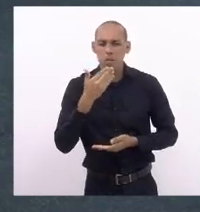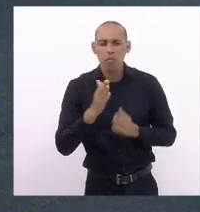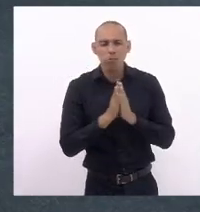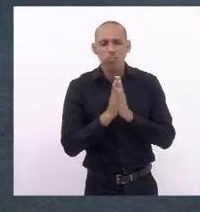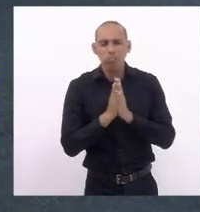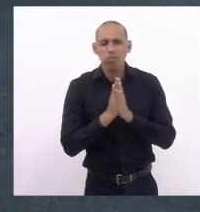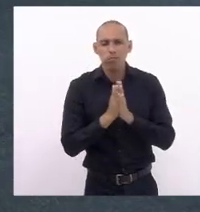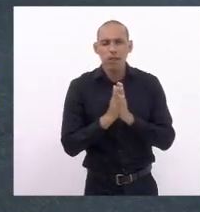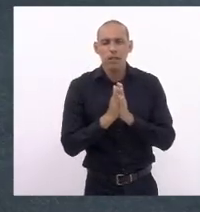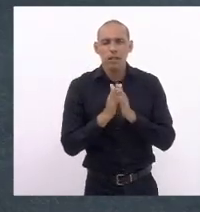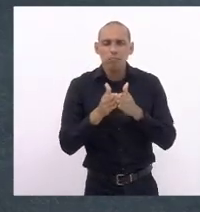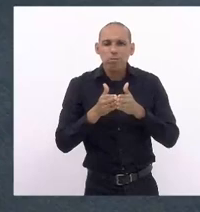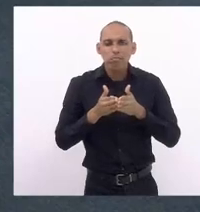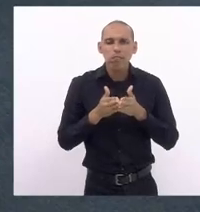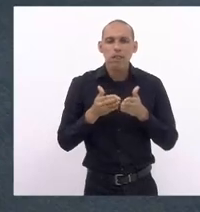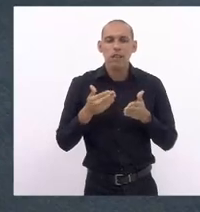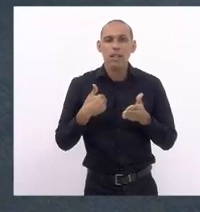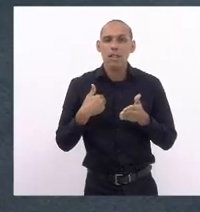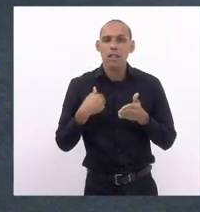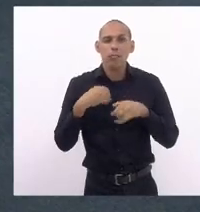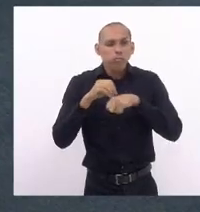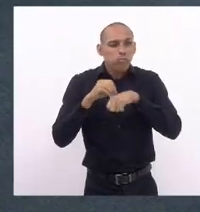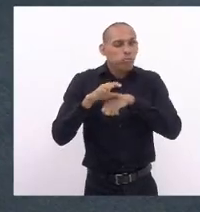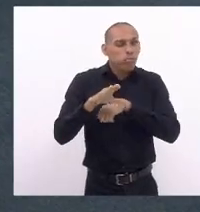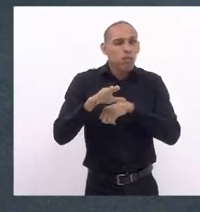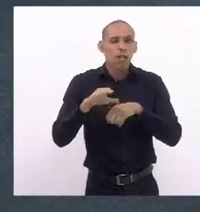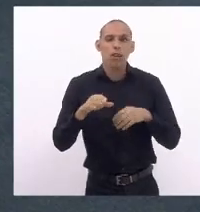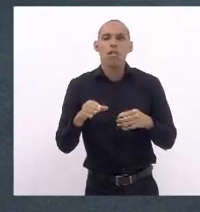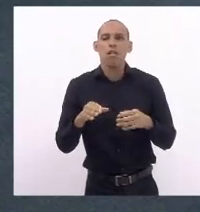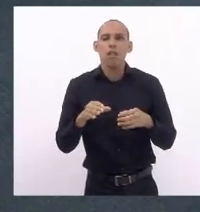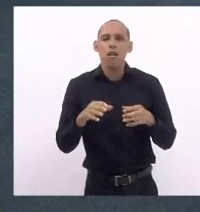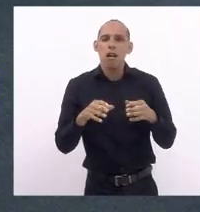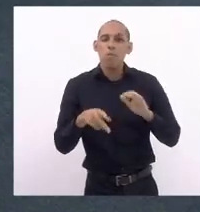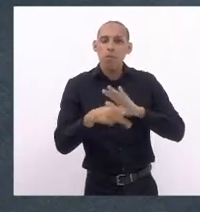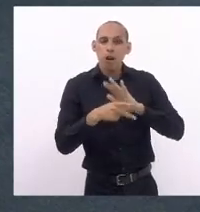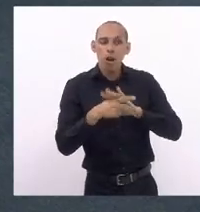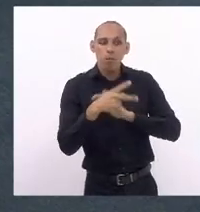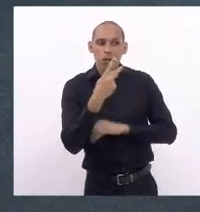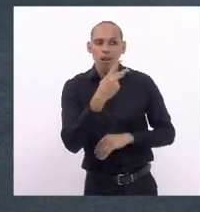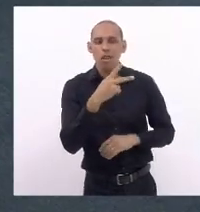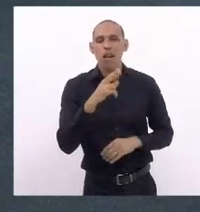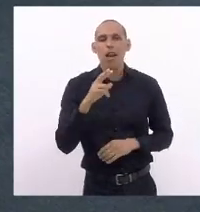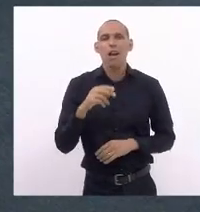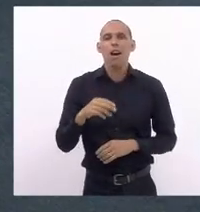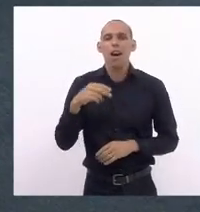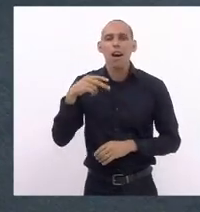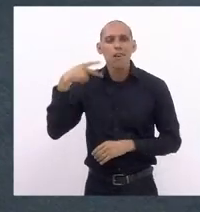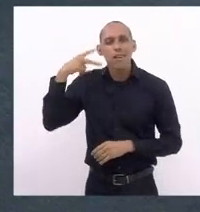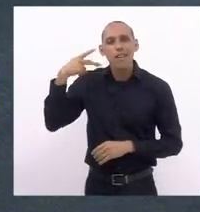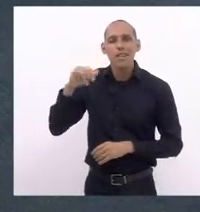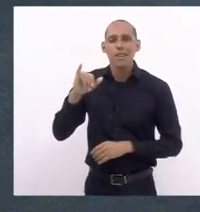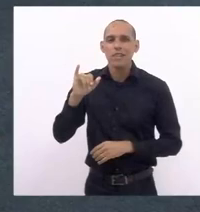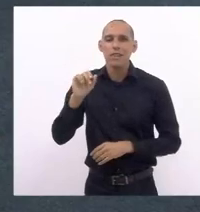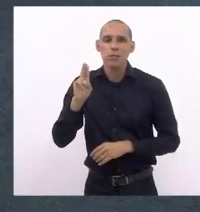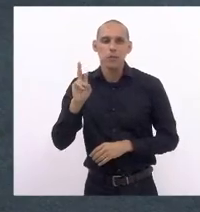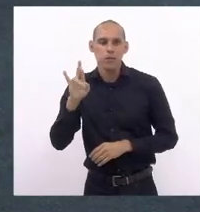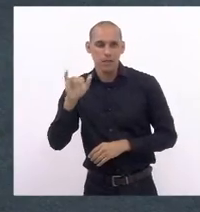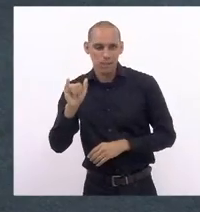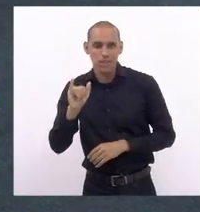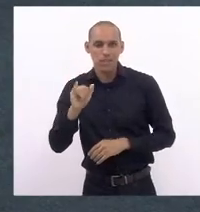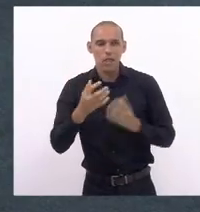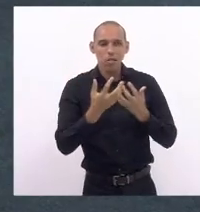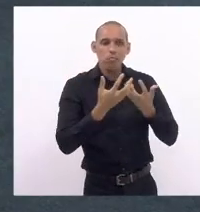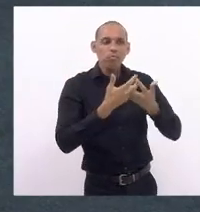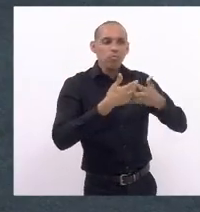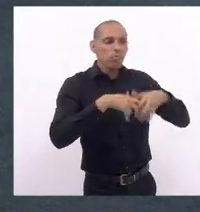para sugerir o gabinete do nosso companheiro de partido, o vereador Iuri de Petrópolis,